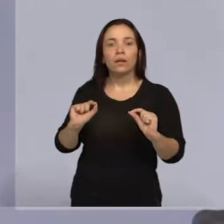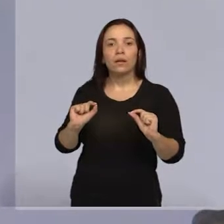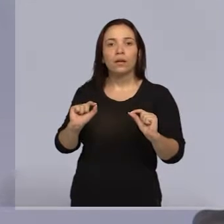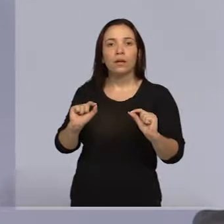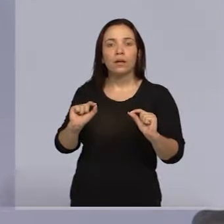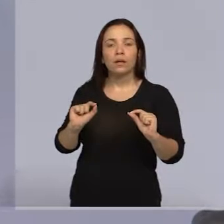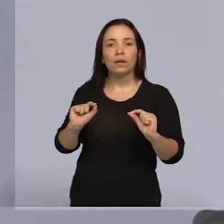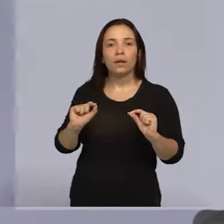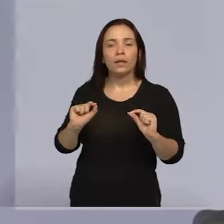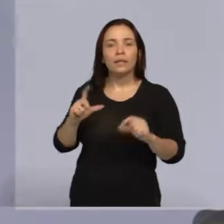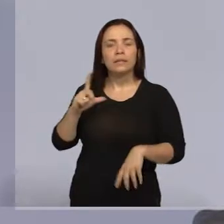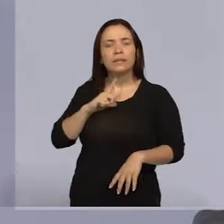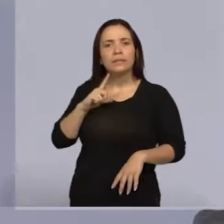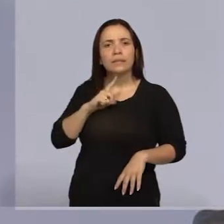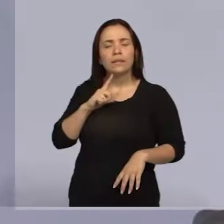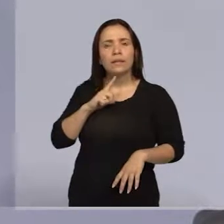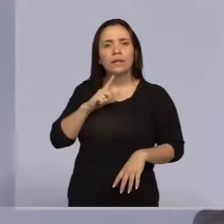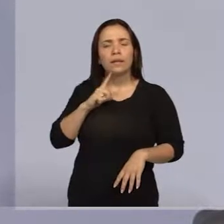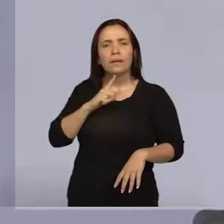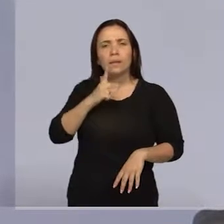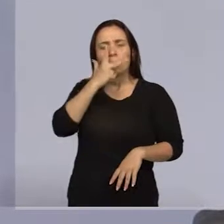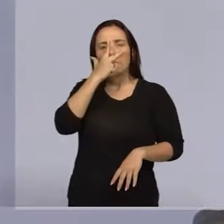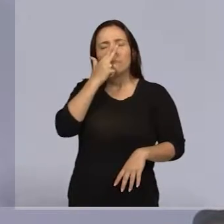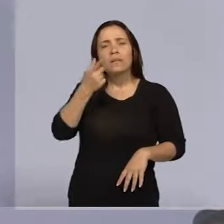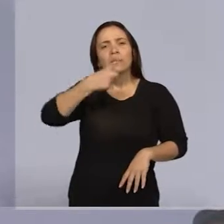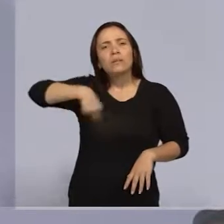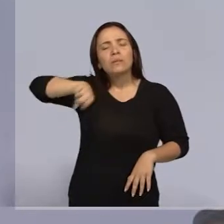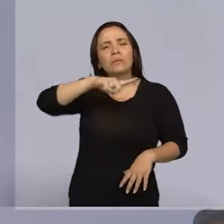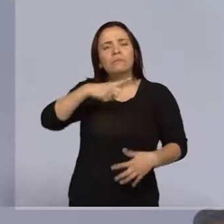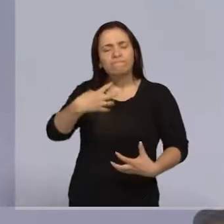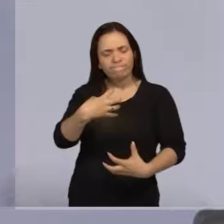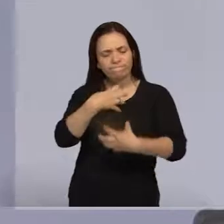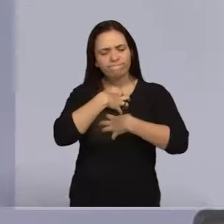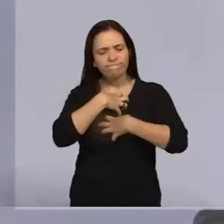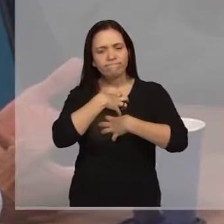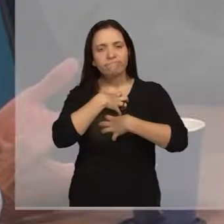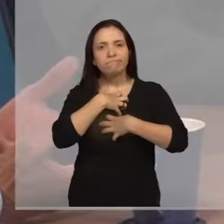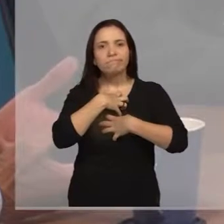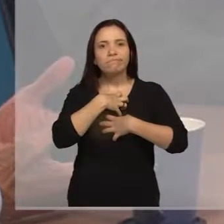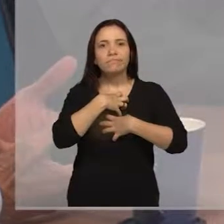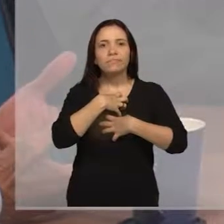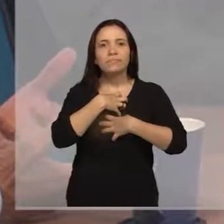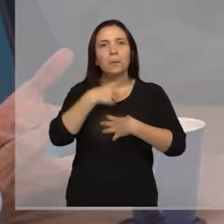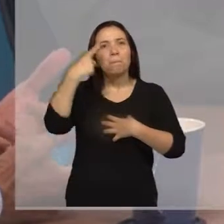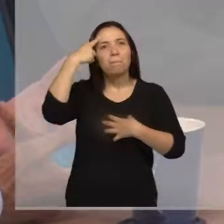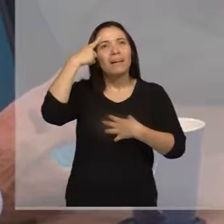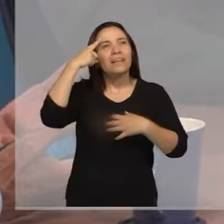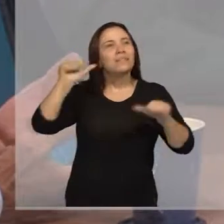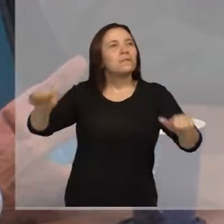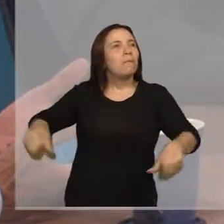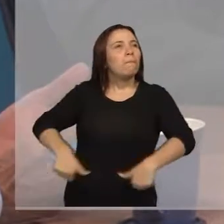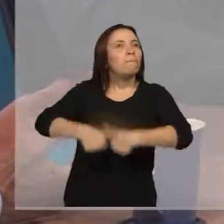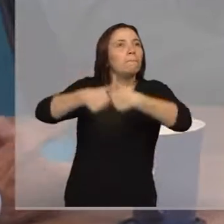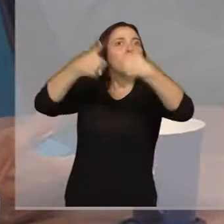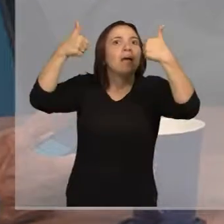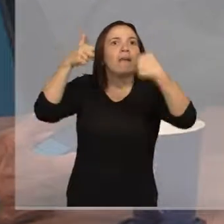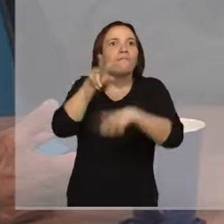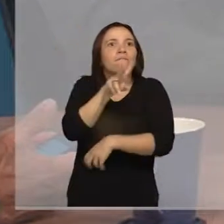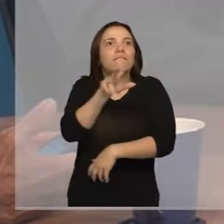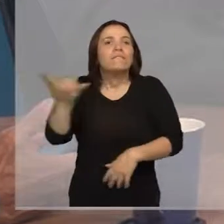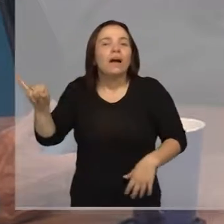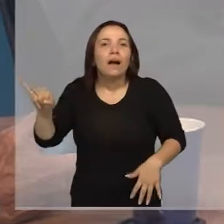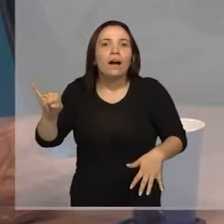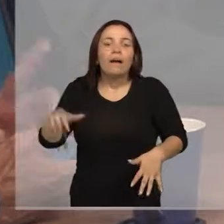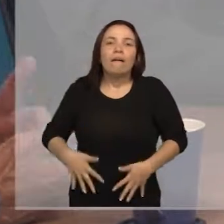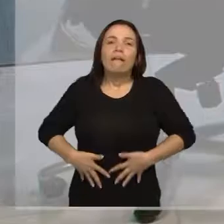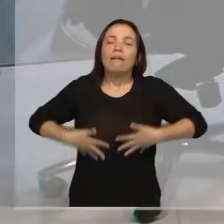mais do que frustrar, nos tirou assim as esperanças. Não sei se é porque a expectativa era muito grande,